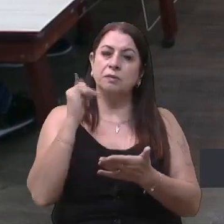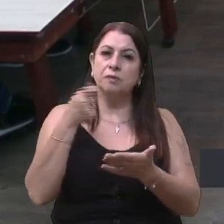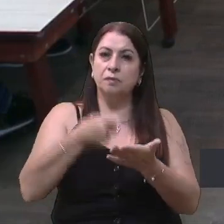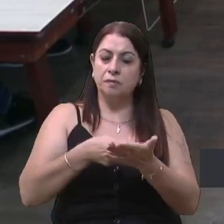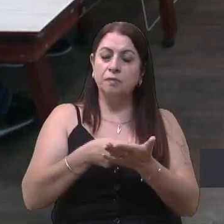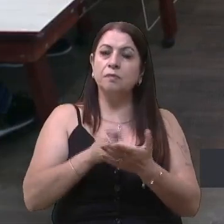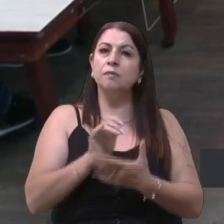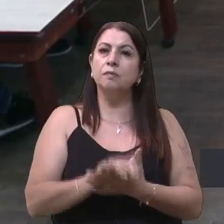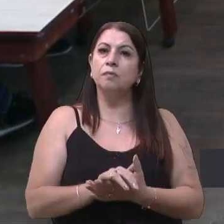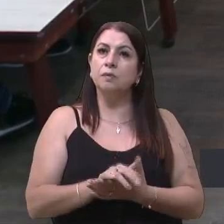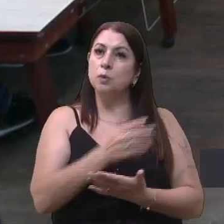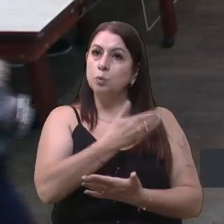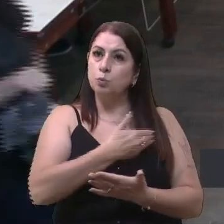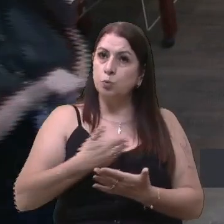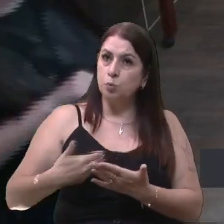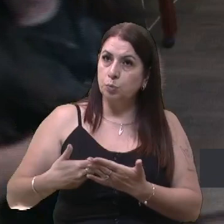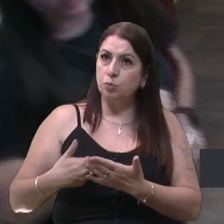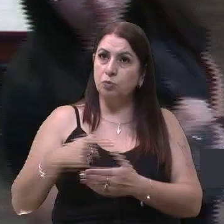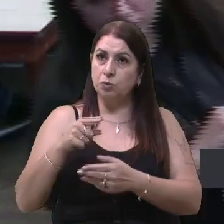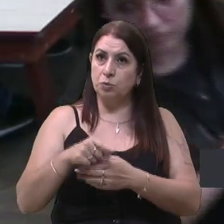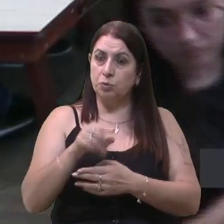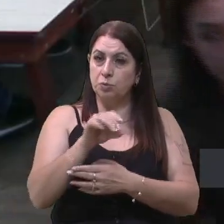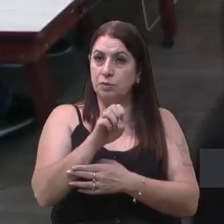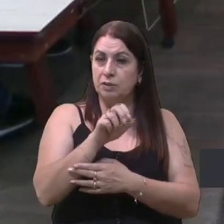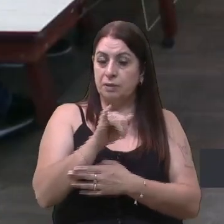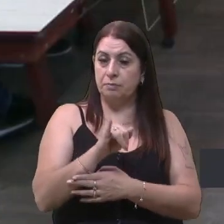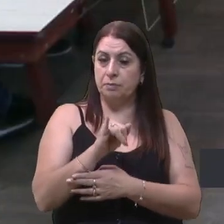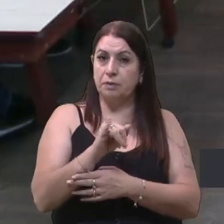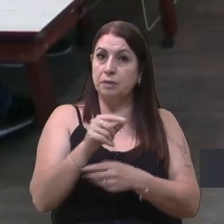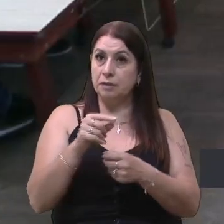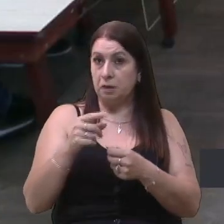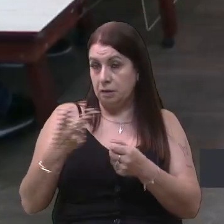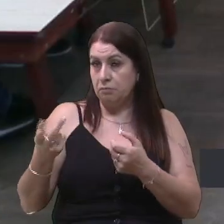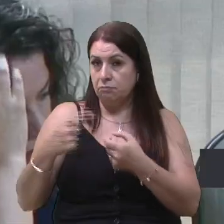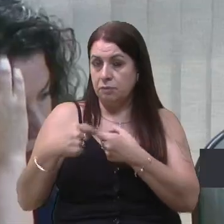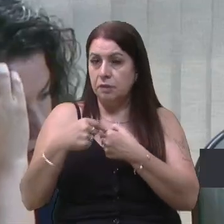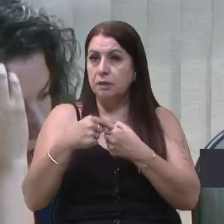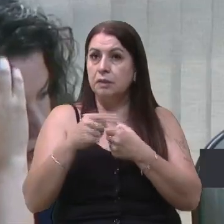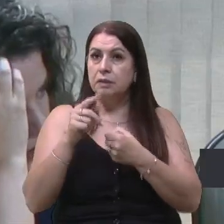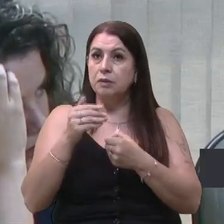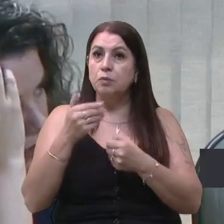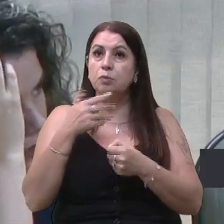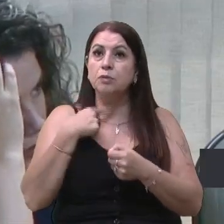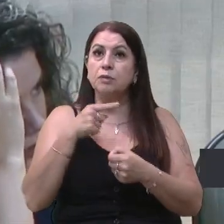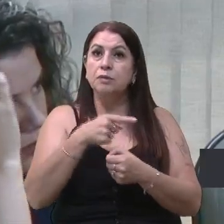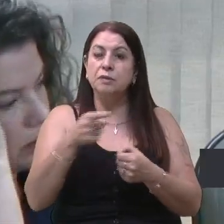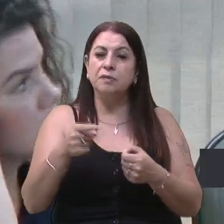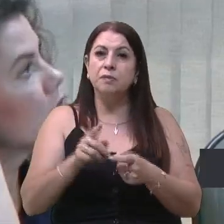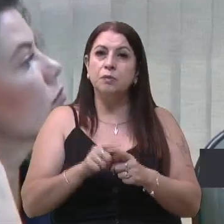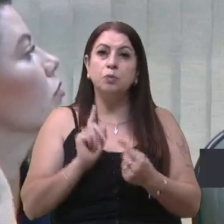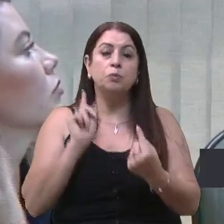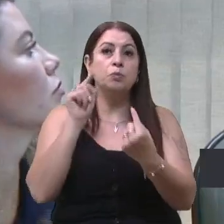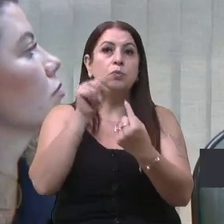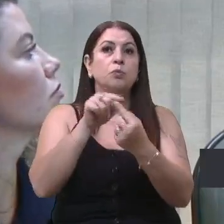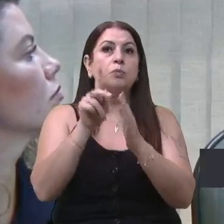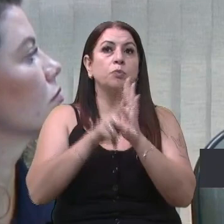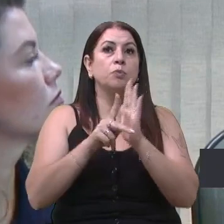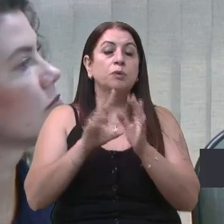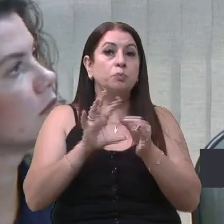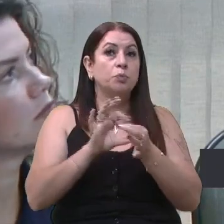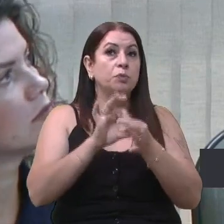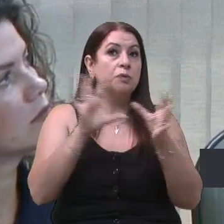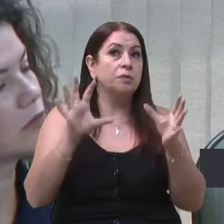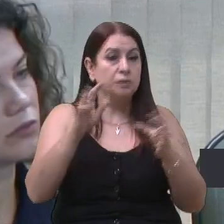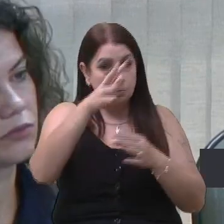coletivo público, urbano e semiurbano. Gostaria aqui, pedindo a vênia dos colegas, dizer que o intuito desse projeto que é autorizar o